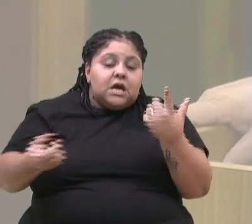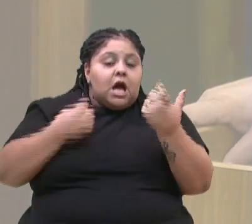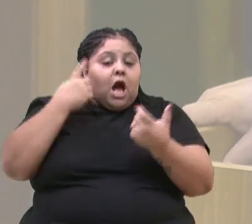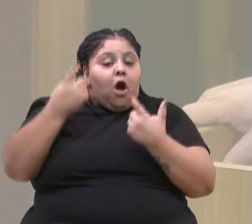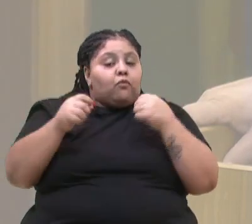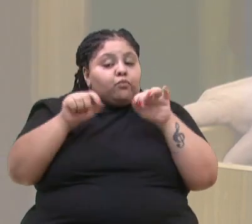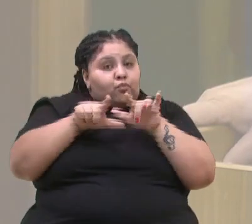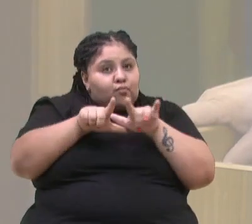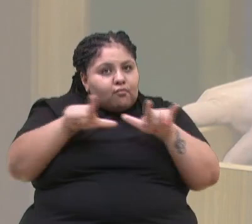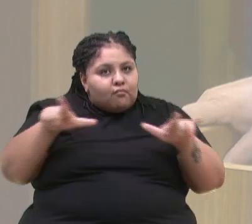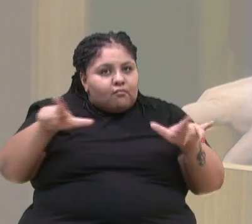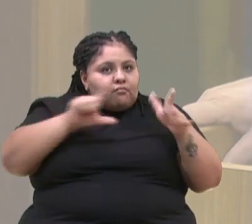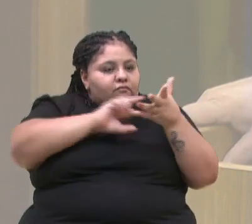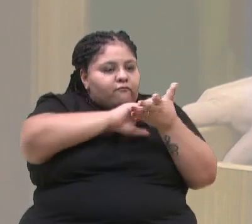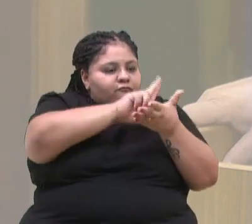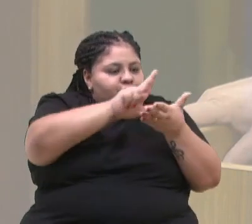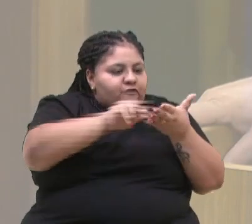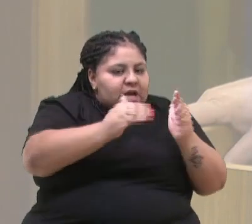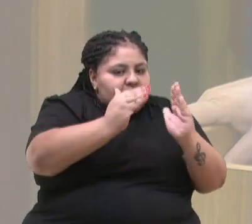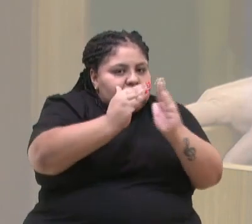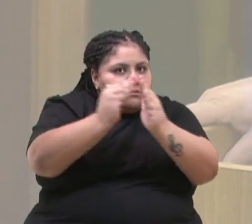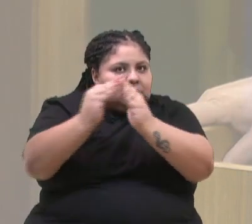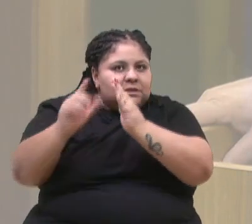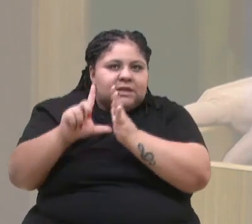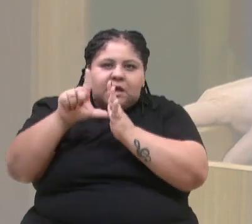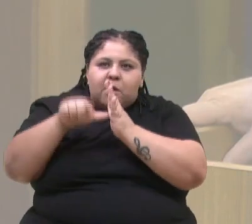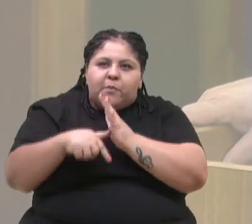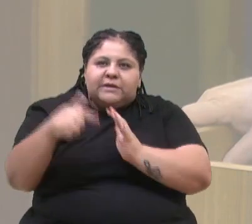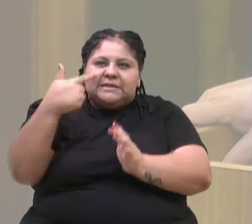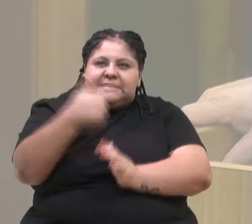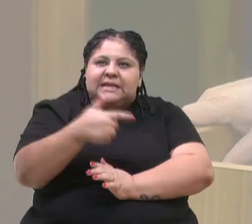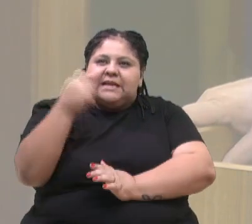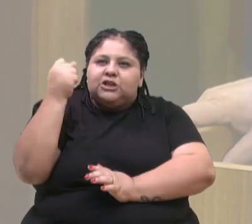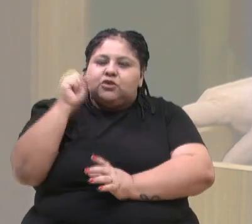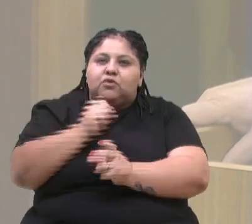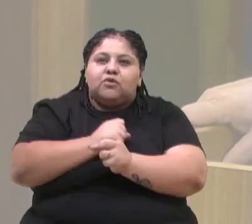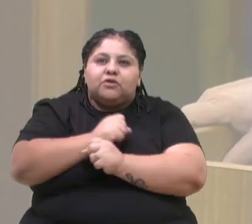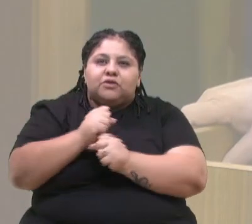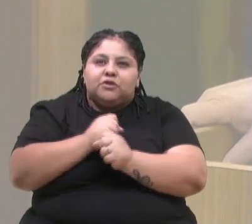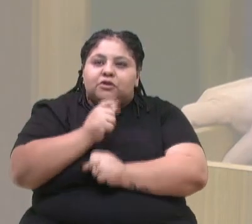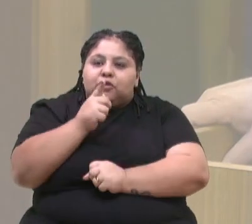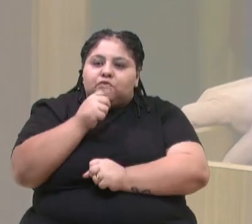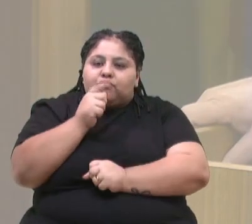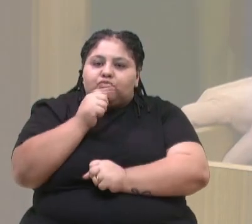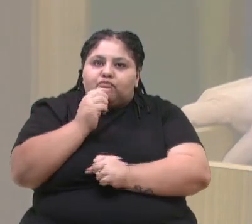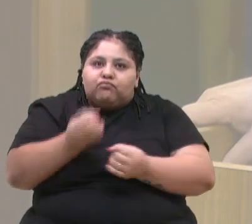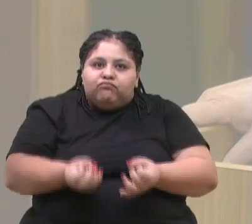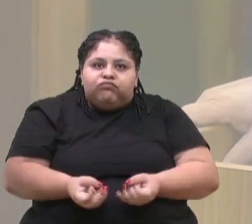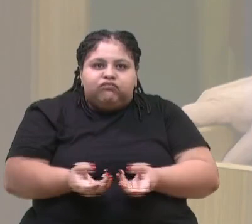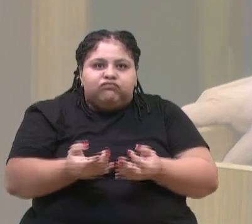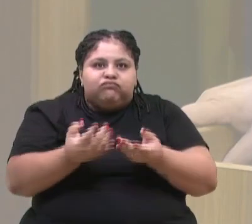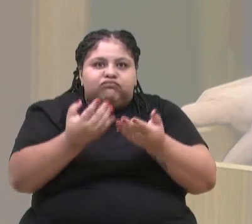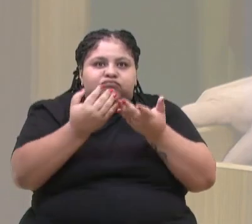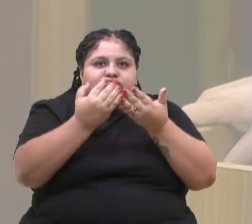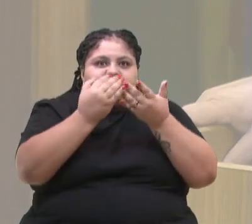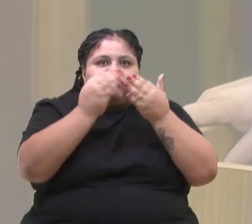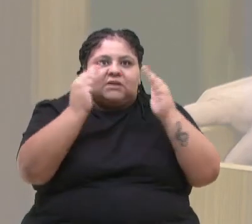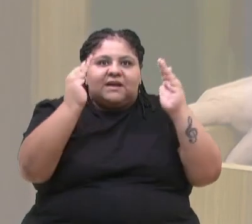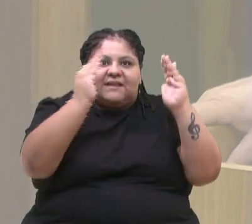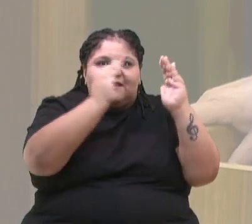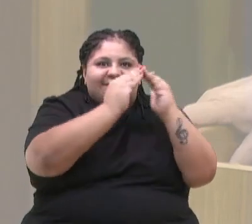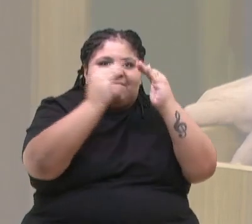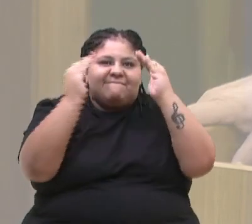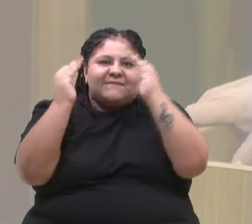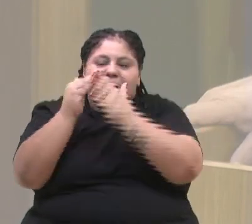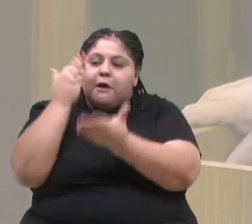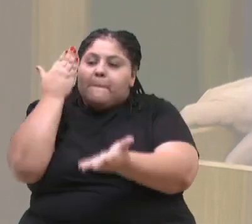várias casas, depois de 7, 8 anos, alagaram novamente. As pessoas perderam tudo novamente, e